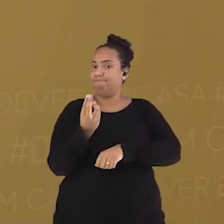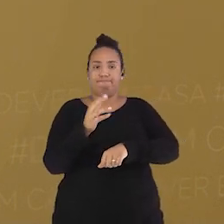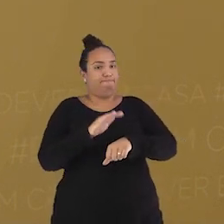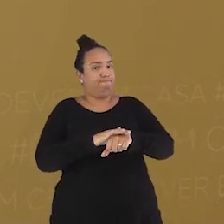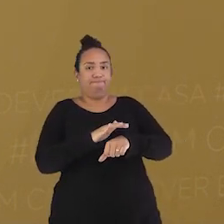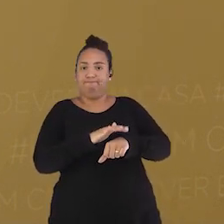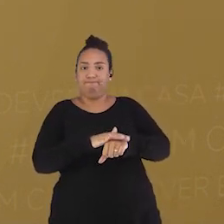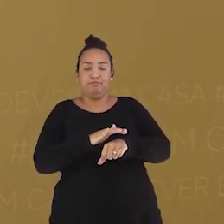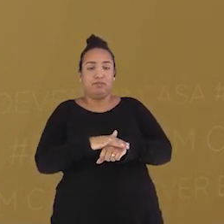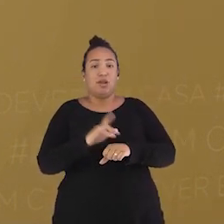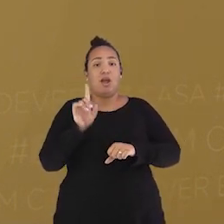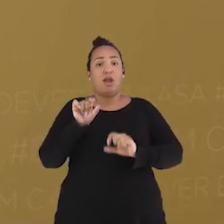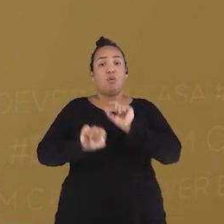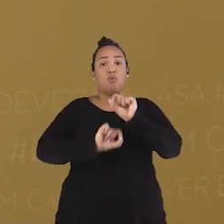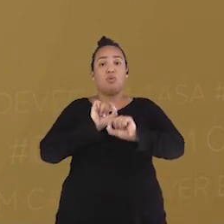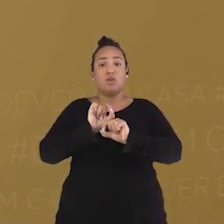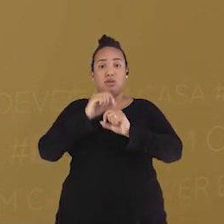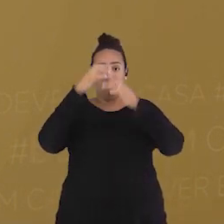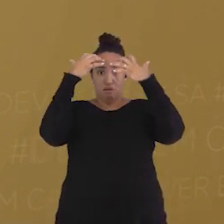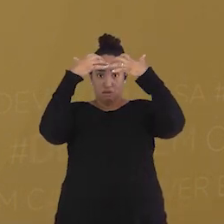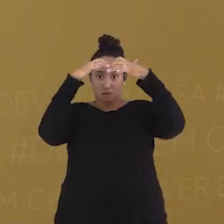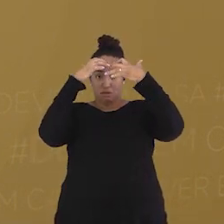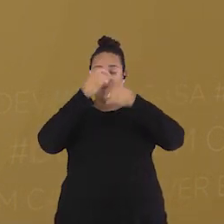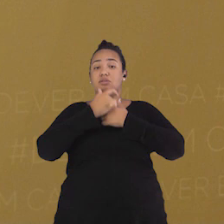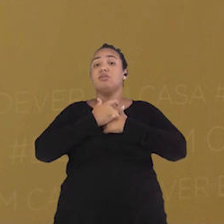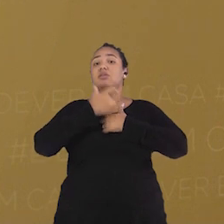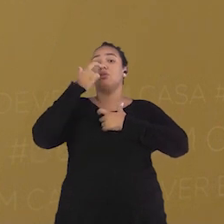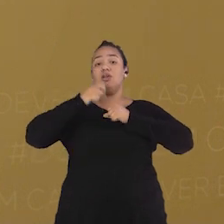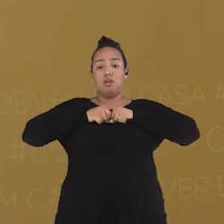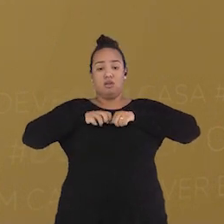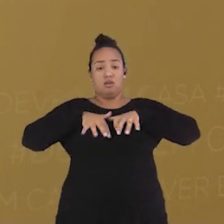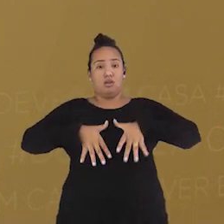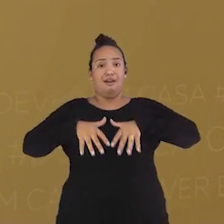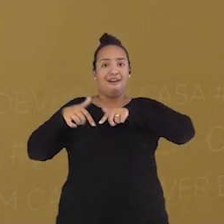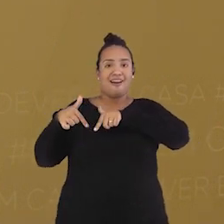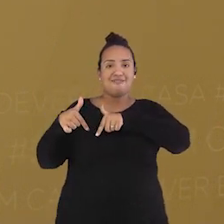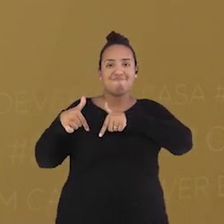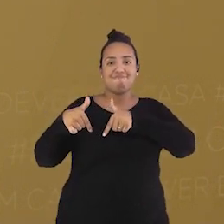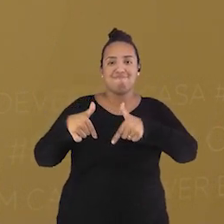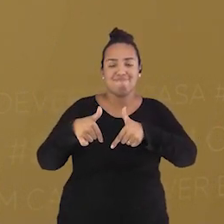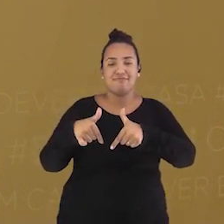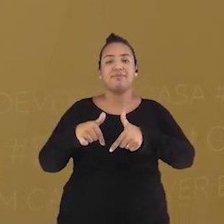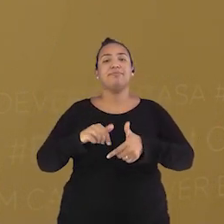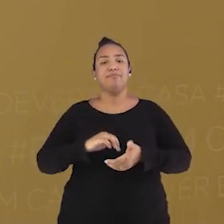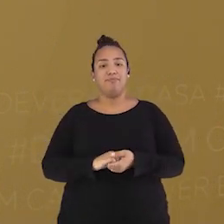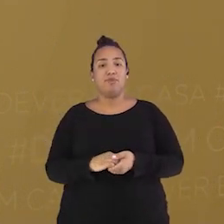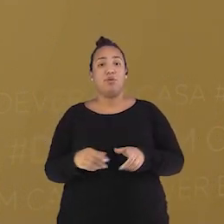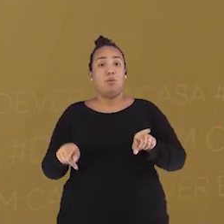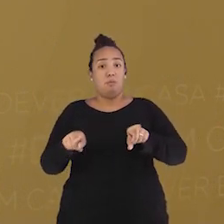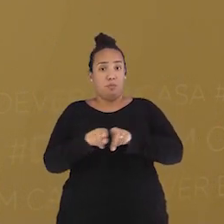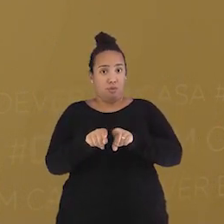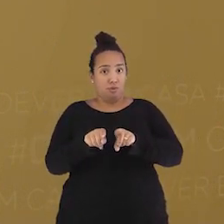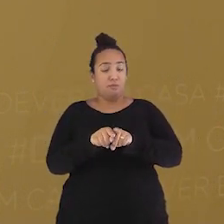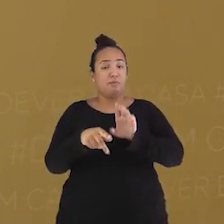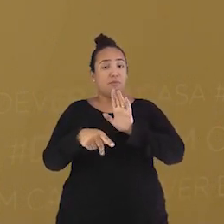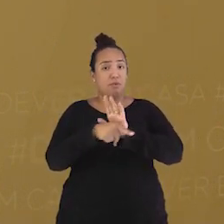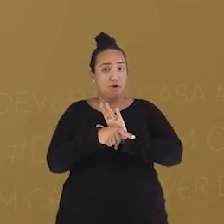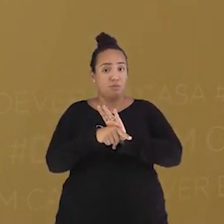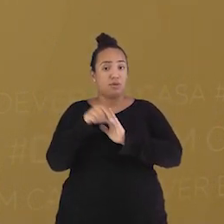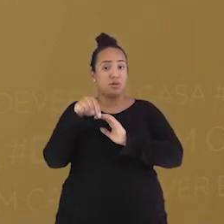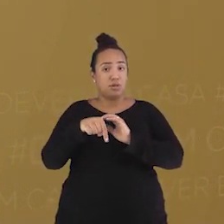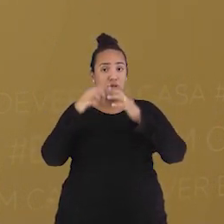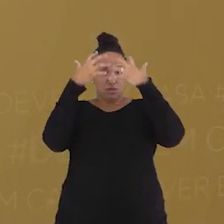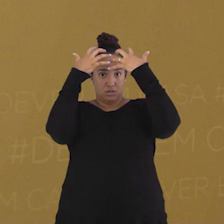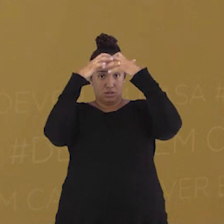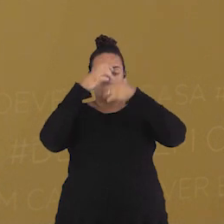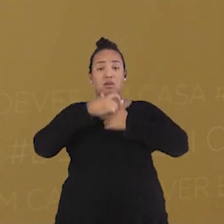respostas aos estímulos percebidos pelo sistema nervoso periférico e comandadas pelo sistema nervoso central. Por